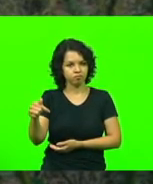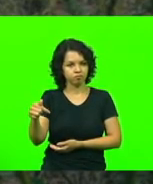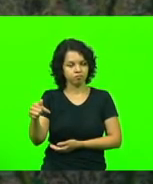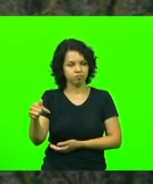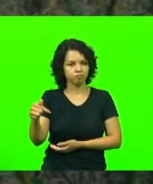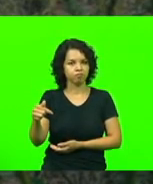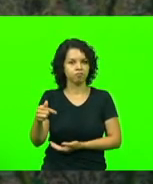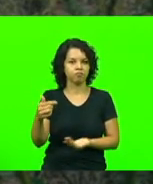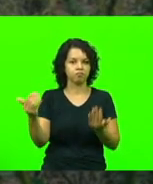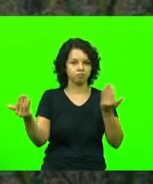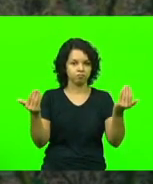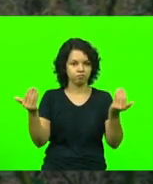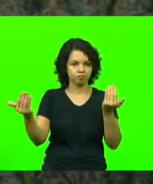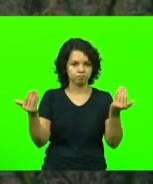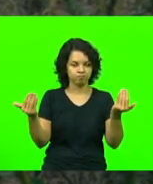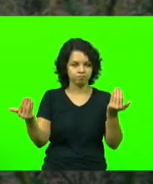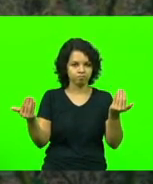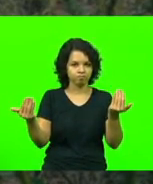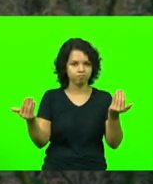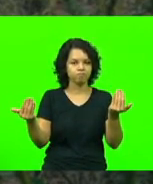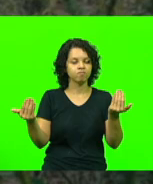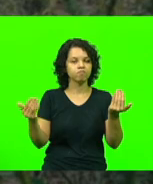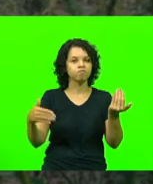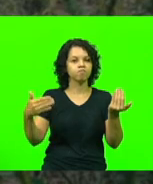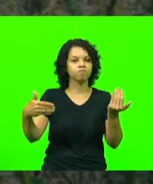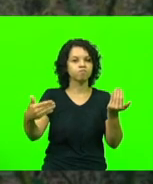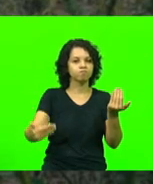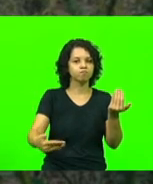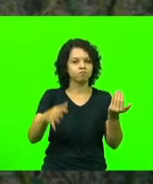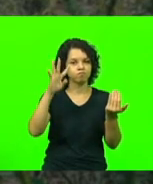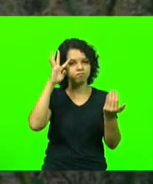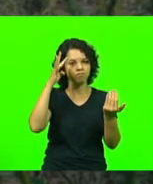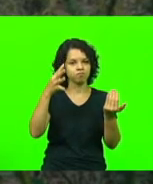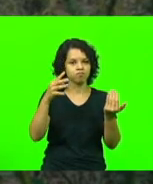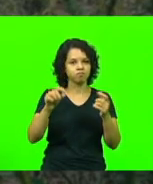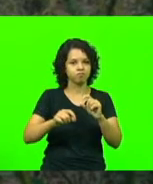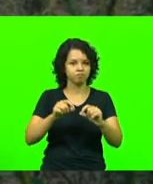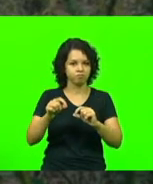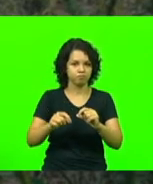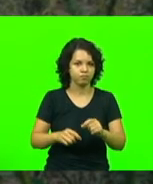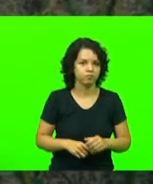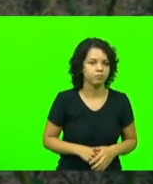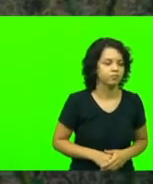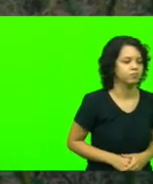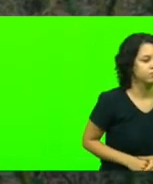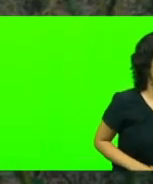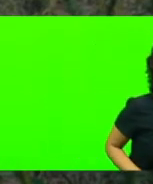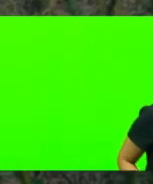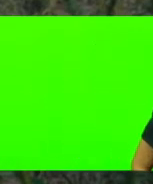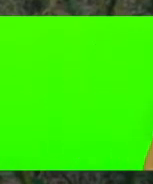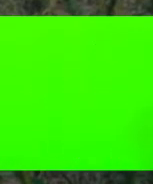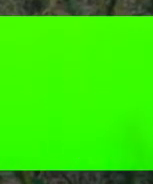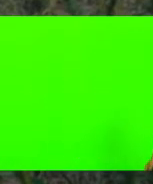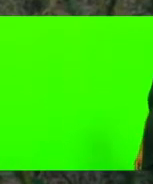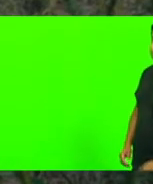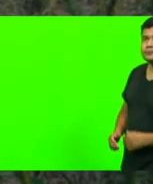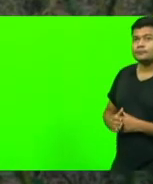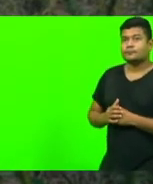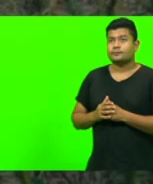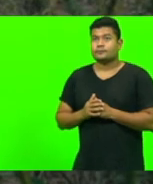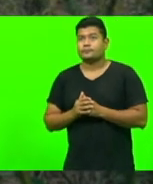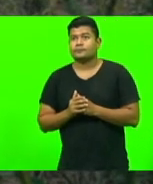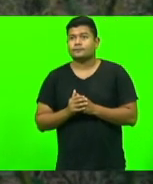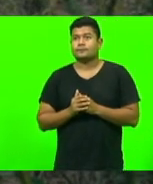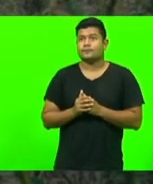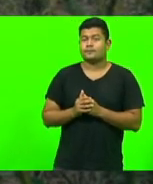e os investimentos do governo do Estado, mesmo que nós sabemos que são fundamentais, importantes, e que bom